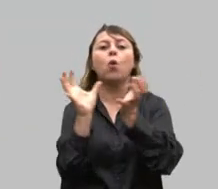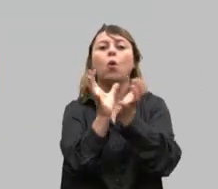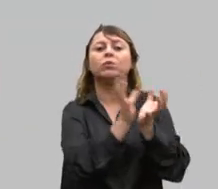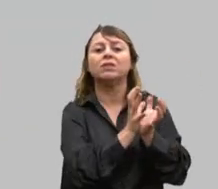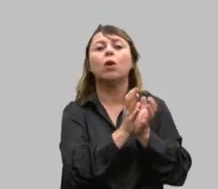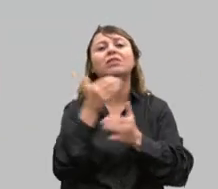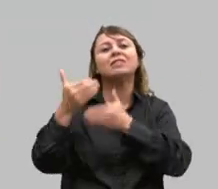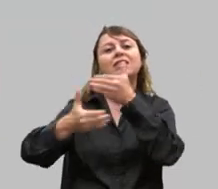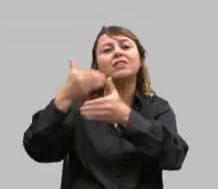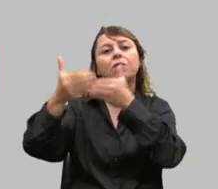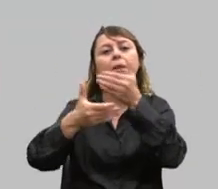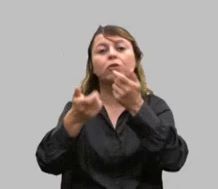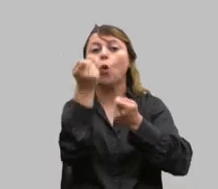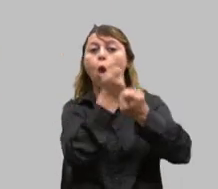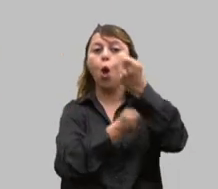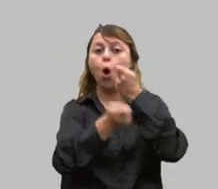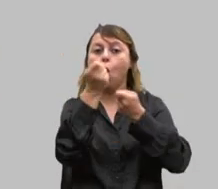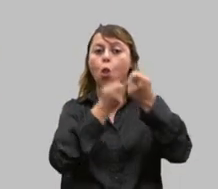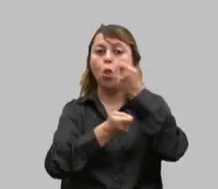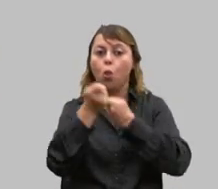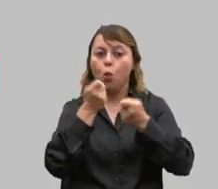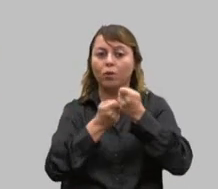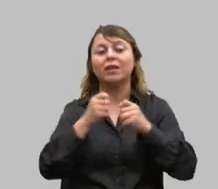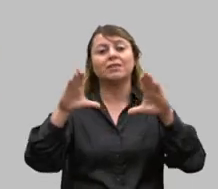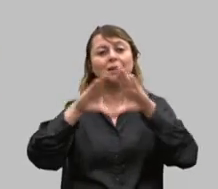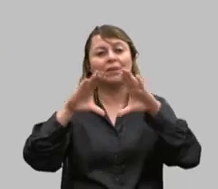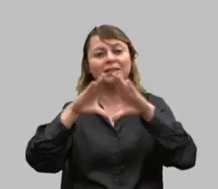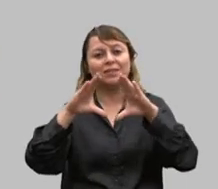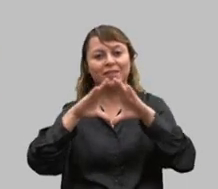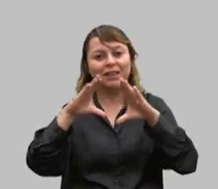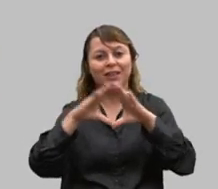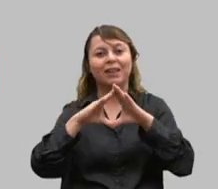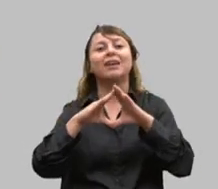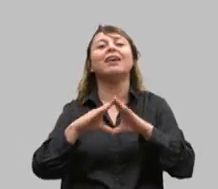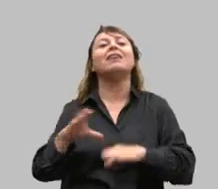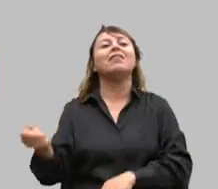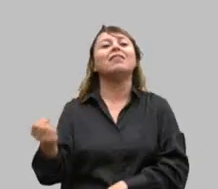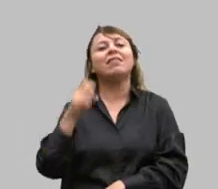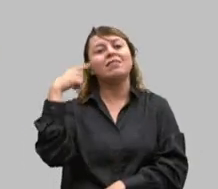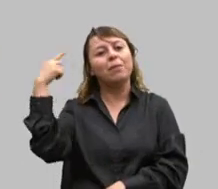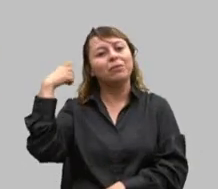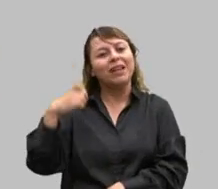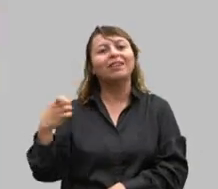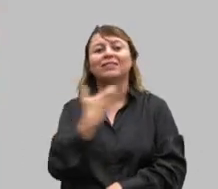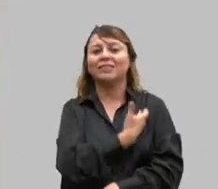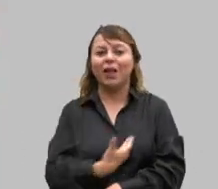econômico aqui da Assembleia de Minas deputado estadual Roberto Andrade